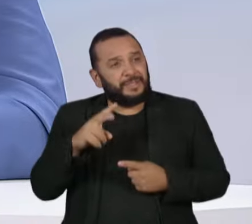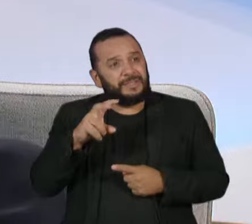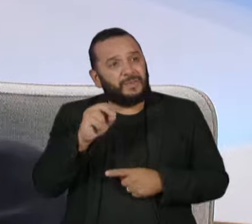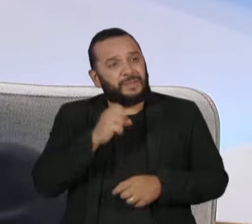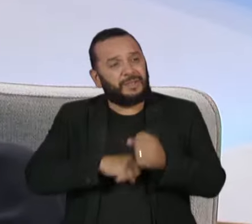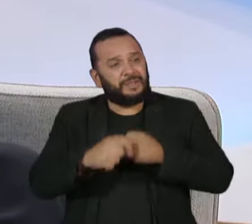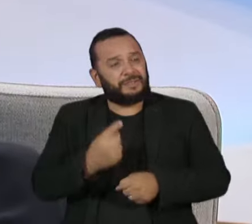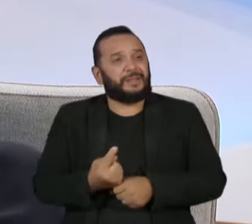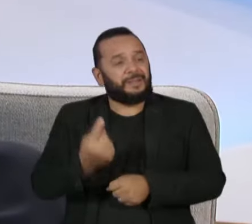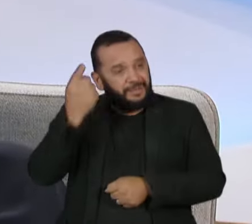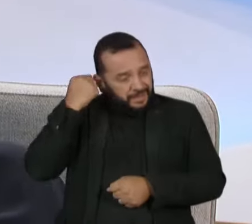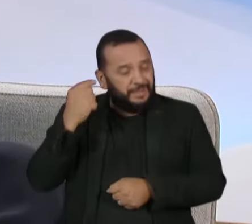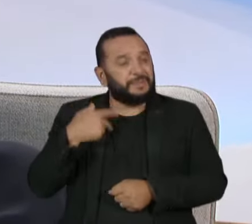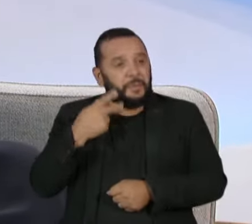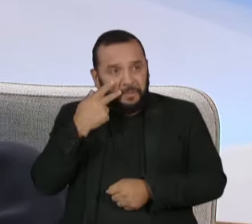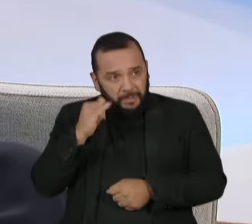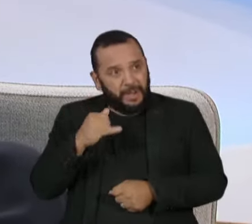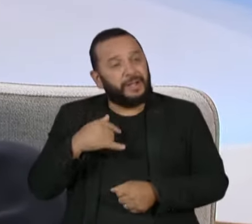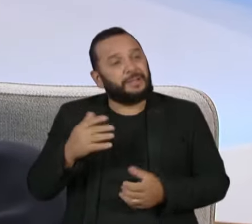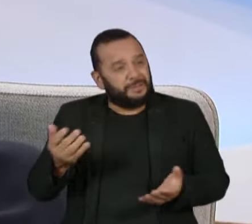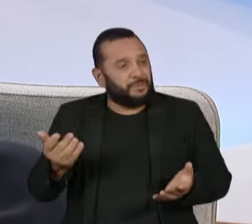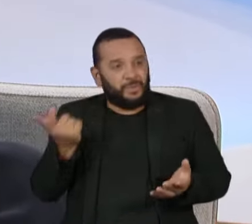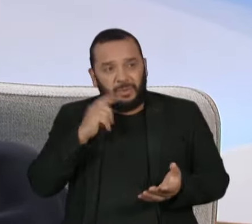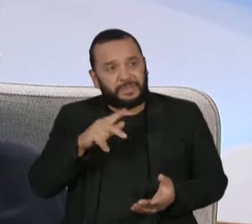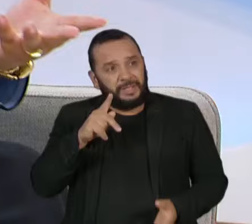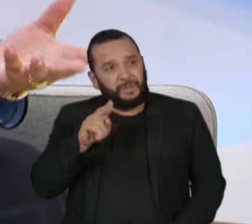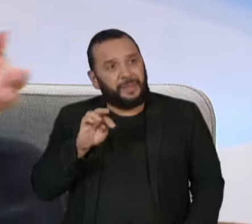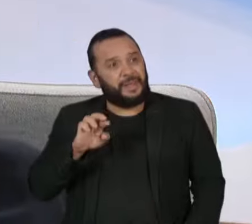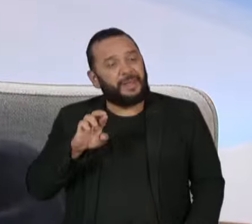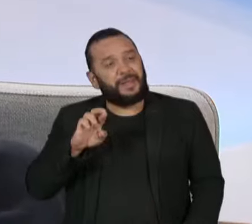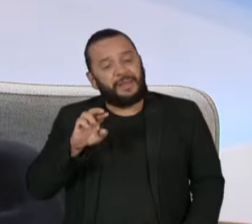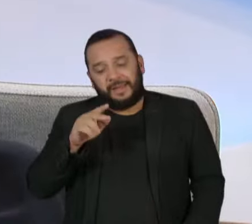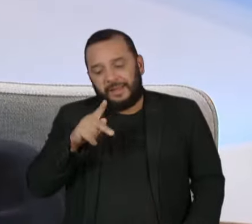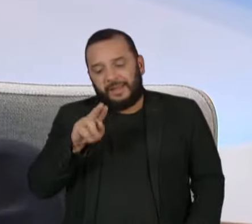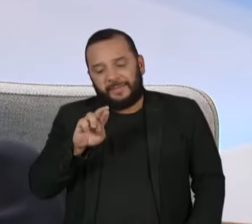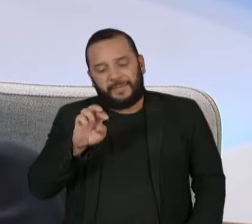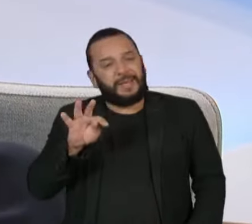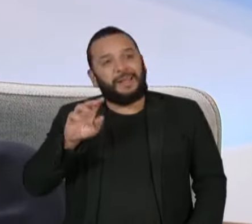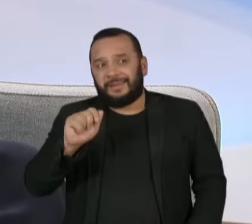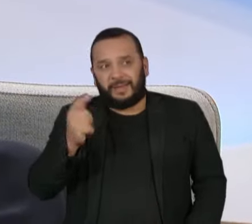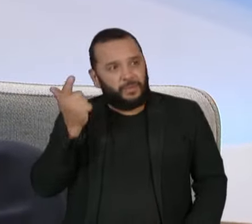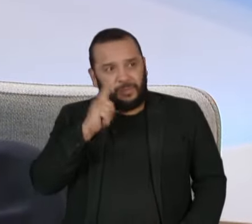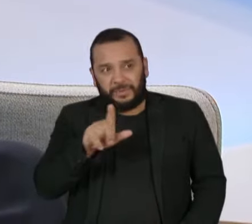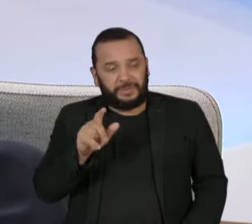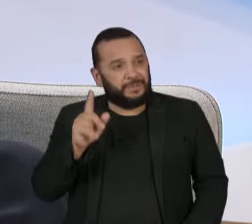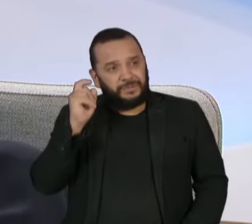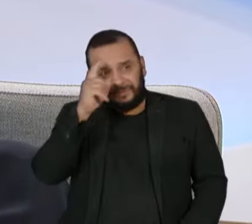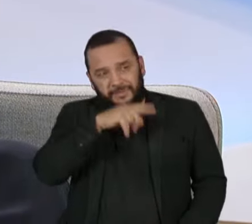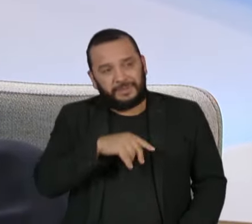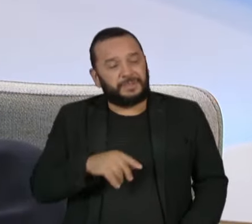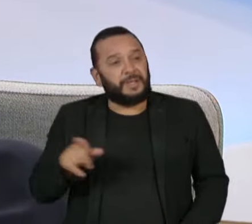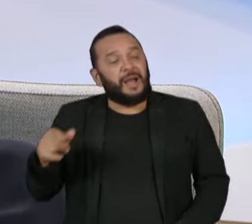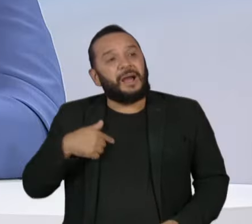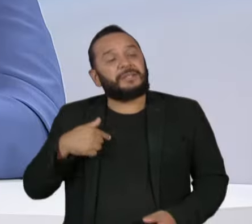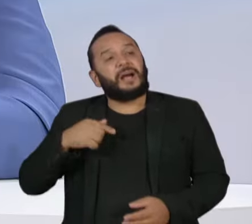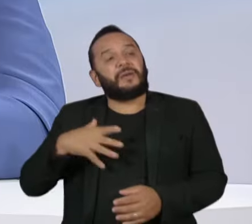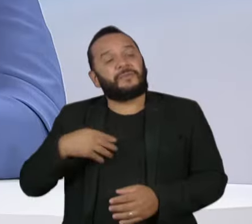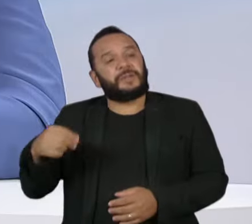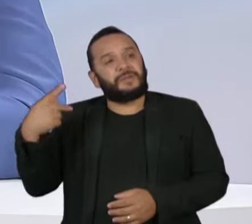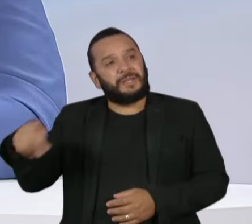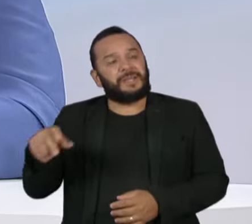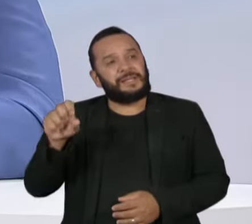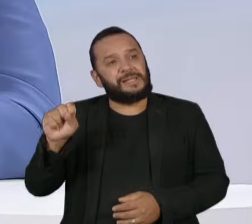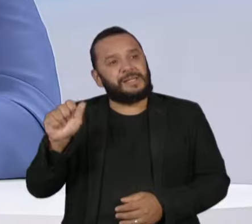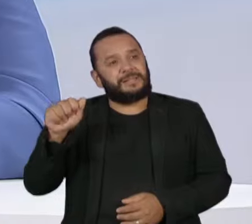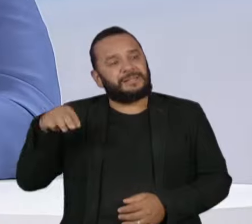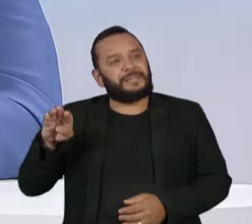seu Jorge passou por isso agora, recentemente, porque não foi de imediato que ele conseguiu registrar o filho dele de samba. Hoje existem muitas mulheres,